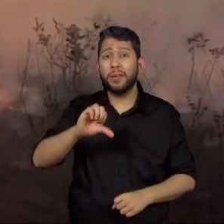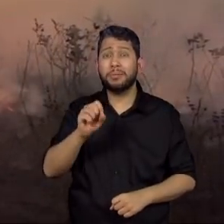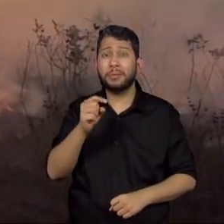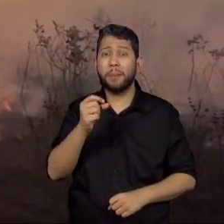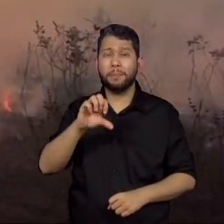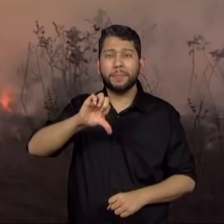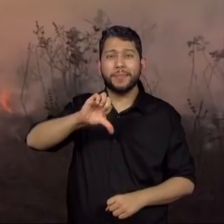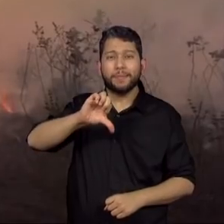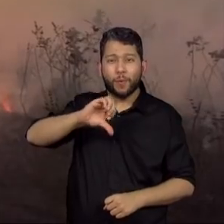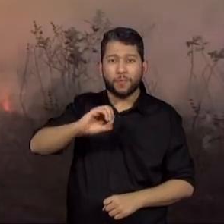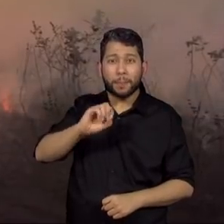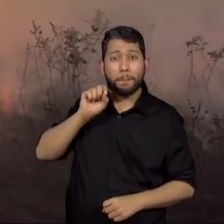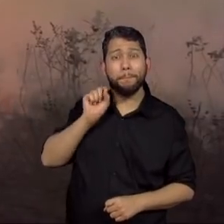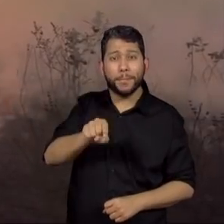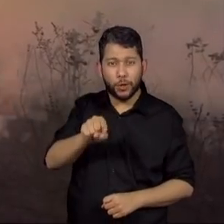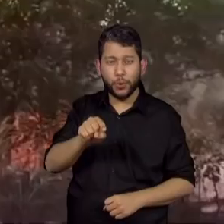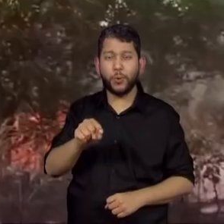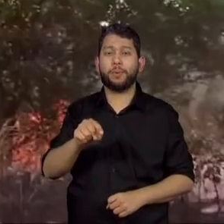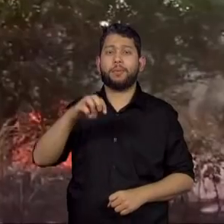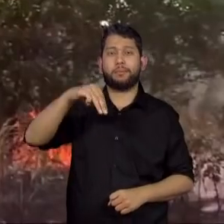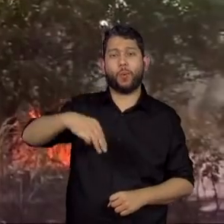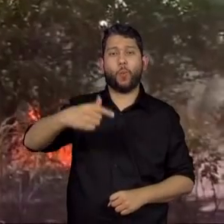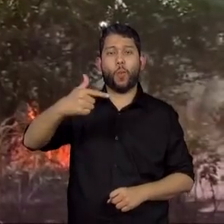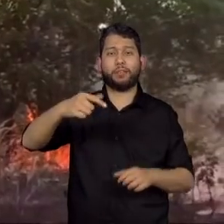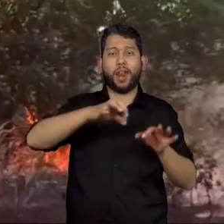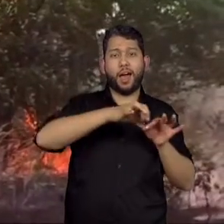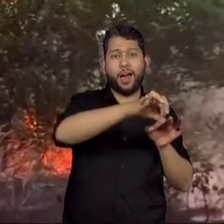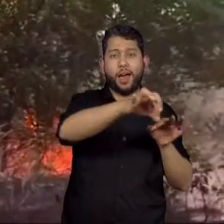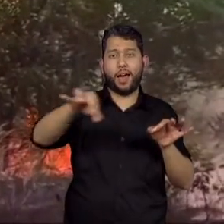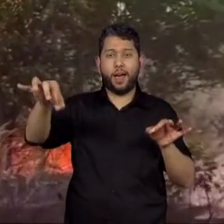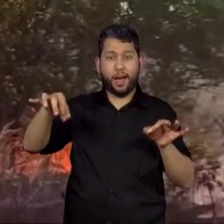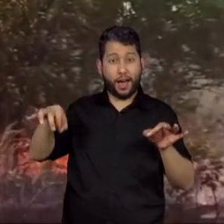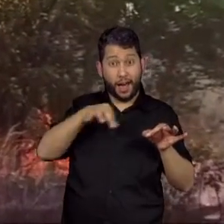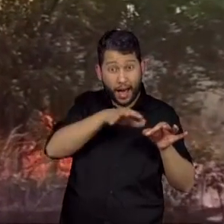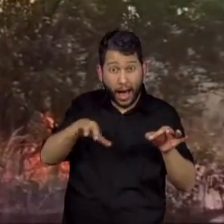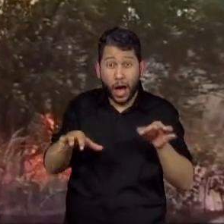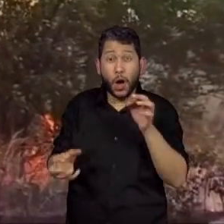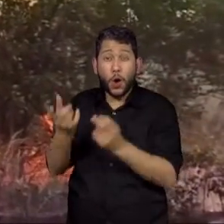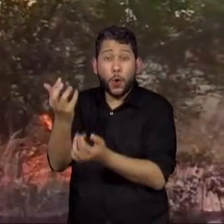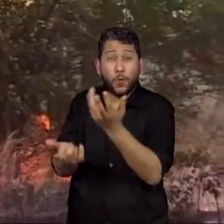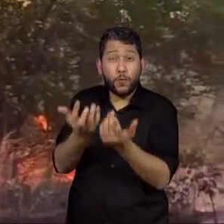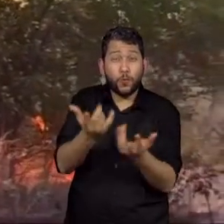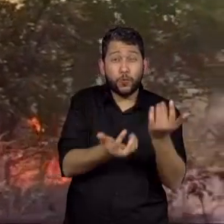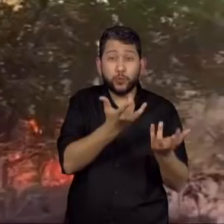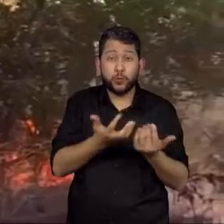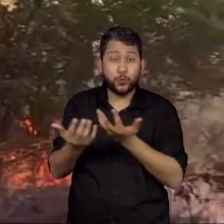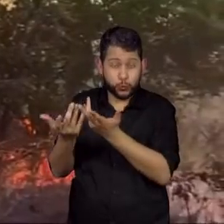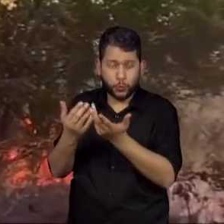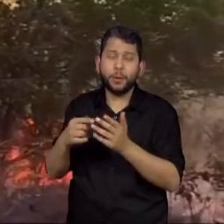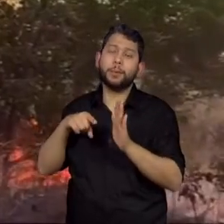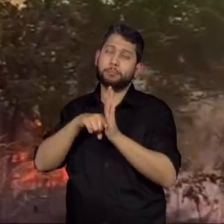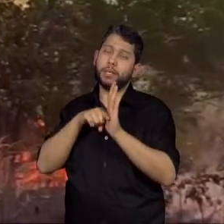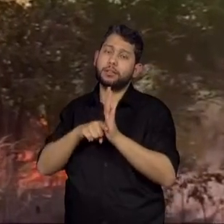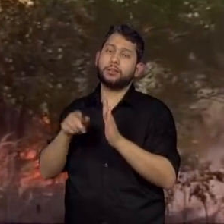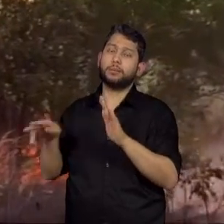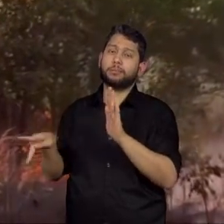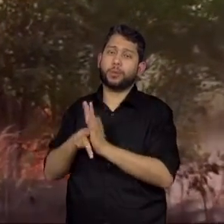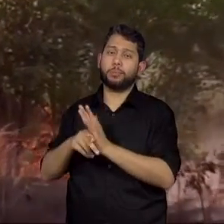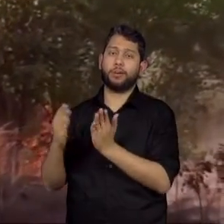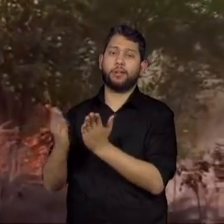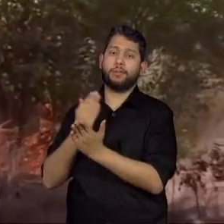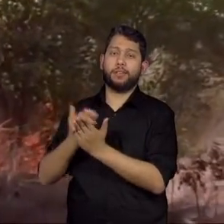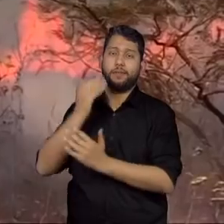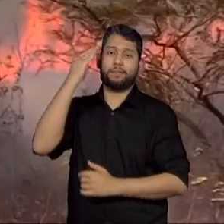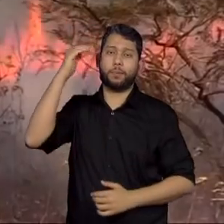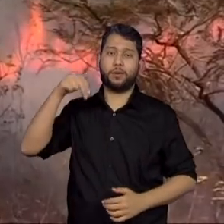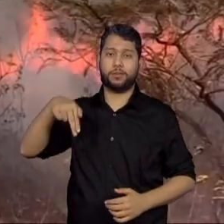quilômetros quadrados de floresta queimaram no período, segundo pesquisa publicada na revista científica Nature. Ao